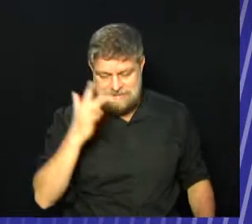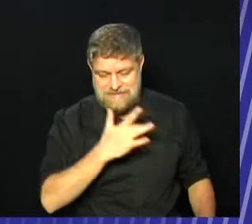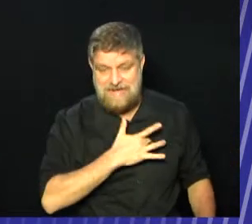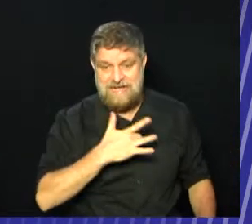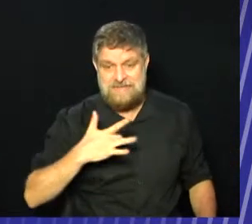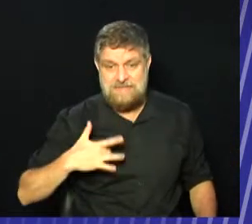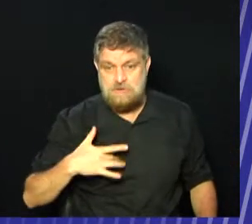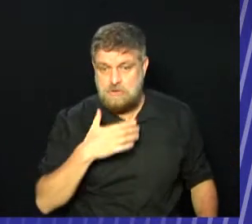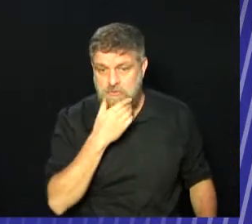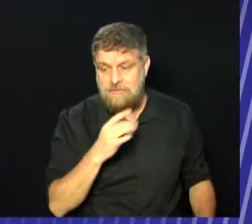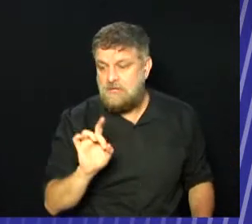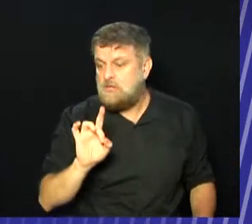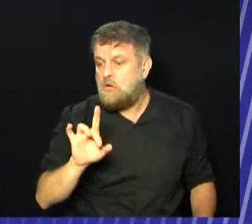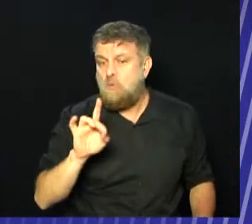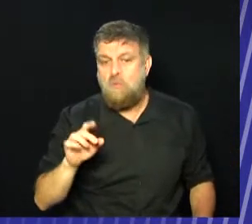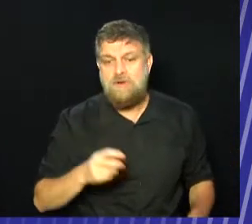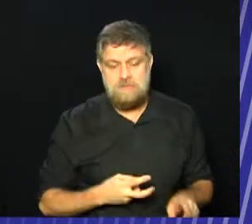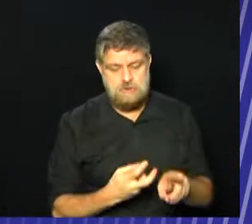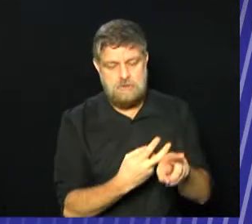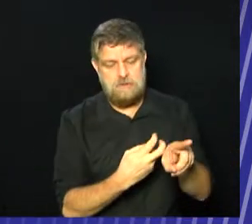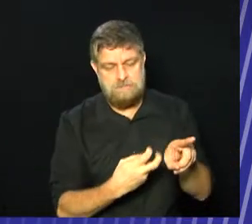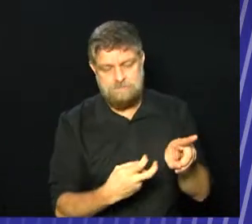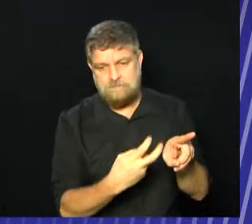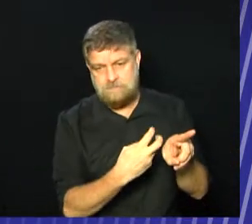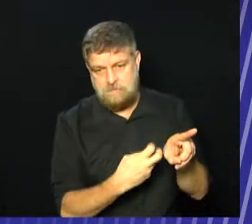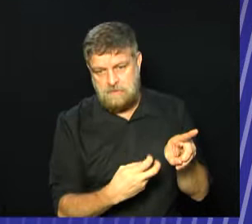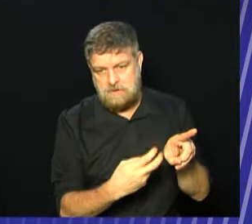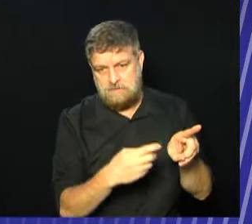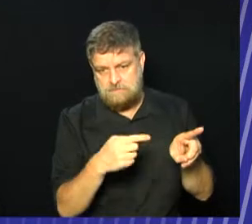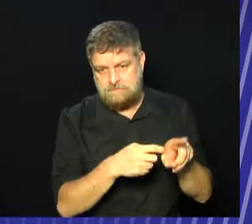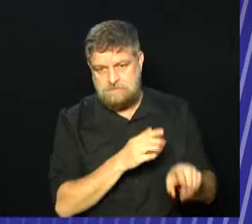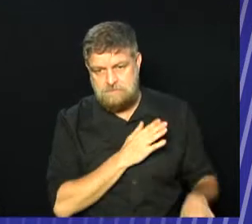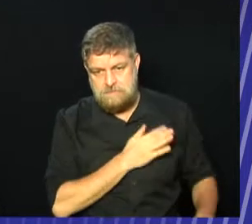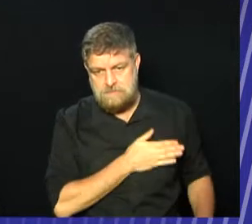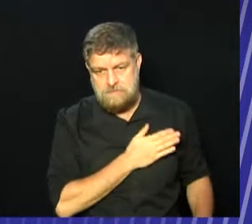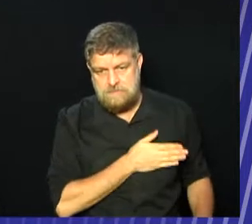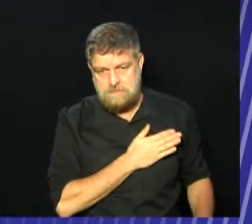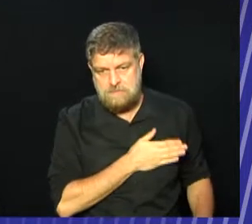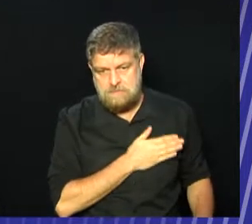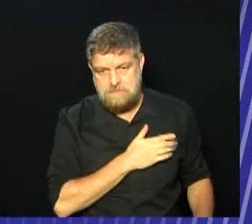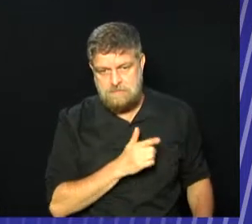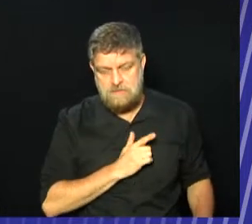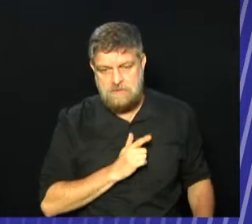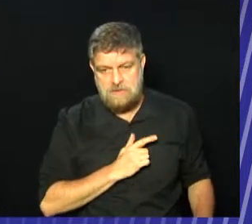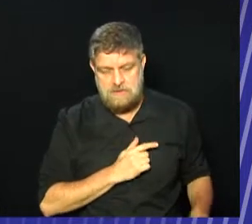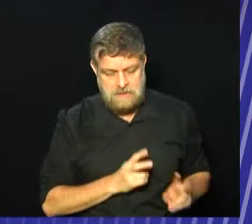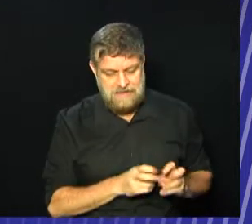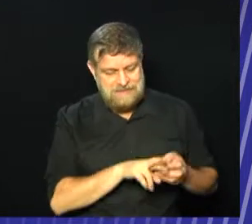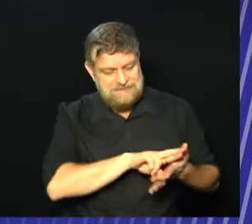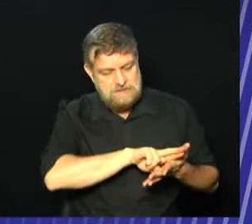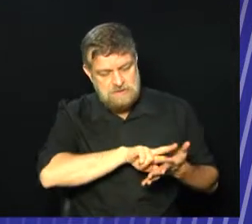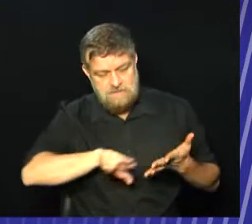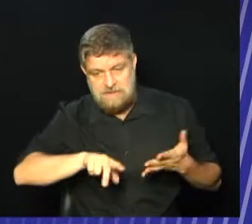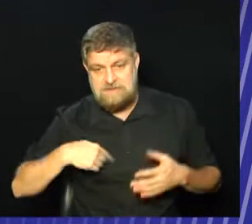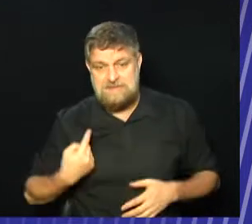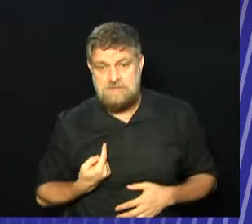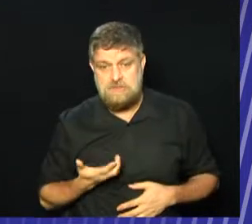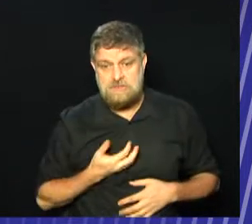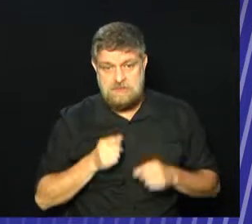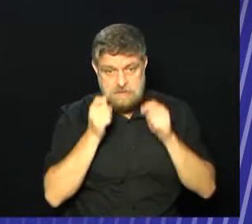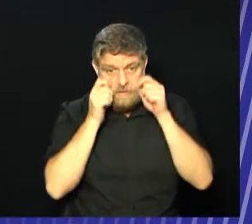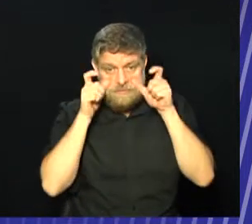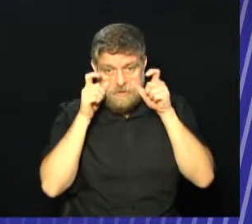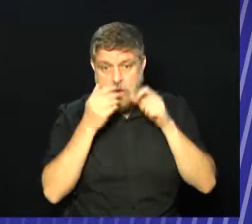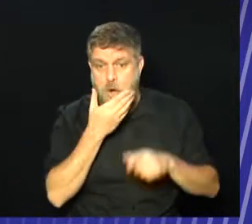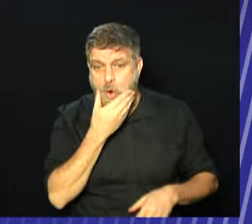câncer de próstata. Existem outros aspectos de cardiologia importante, de outros tumores. E a gente queria chamar a atenção de que o homem